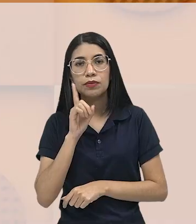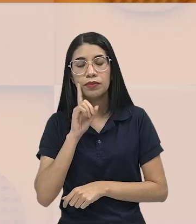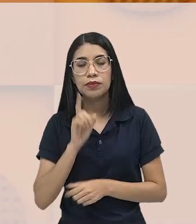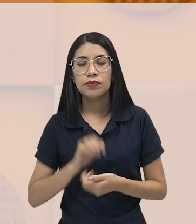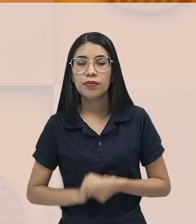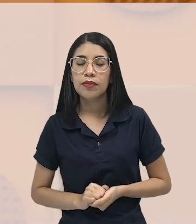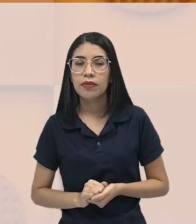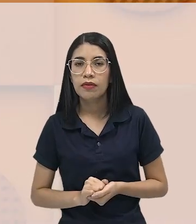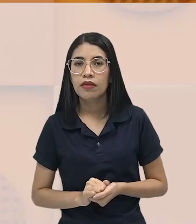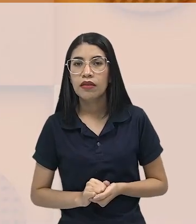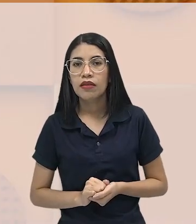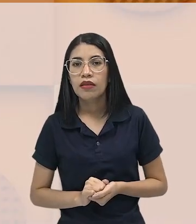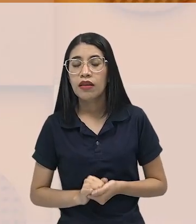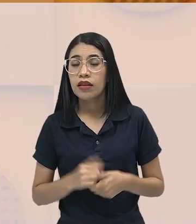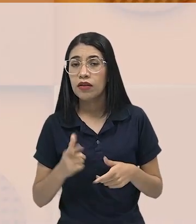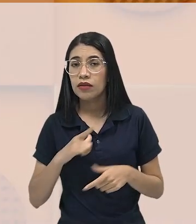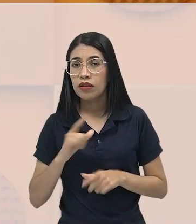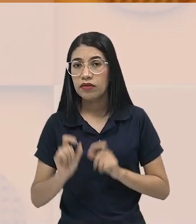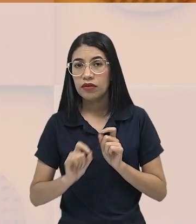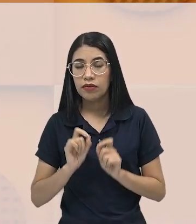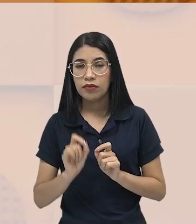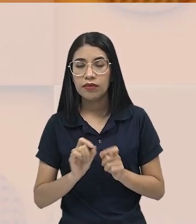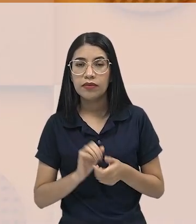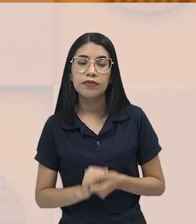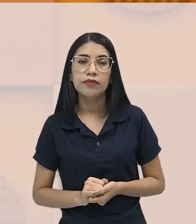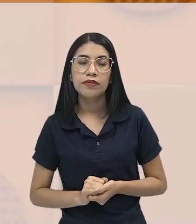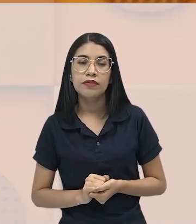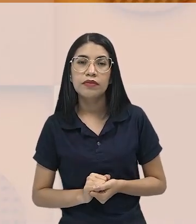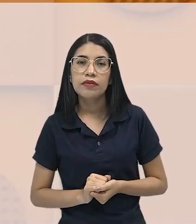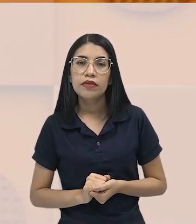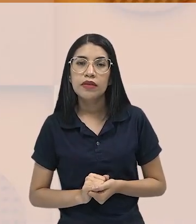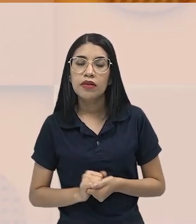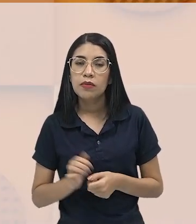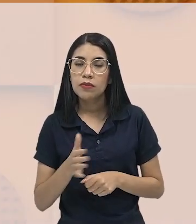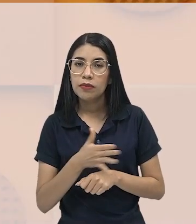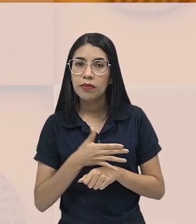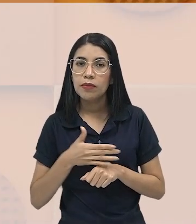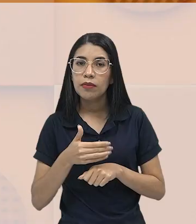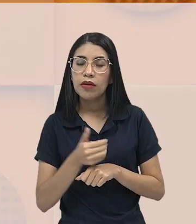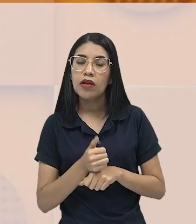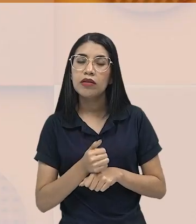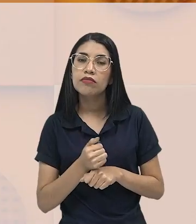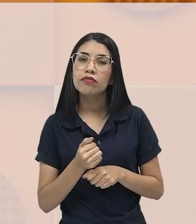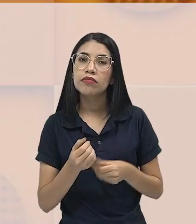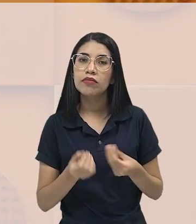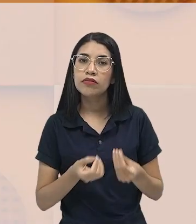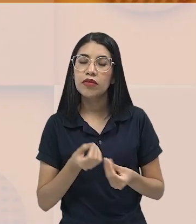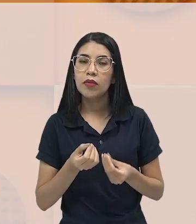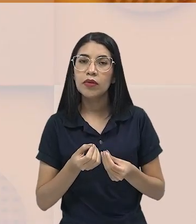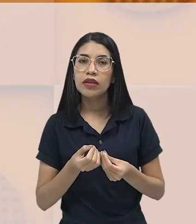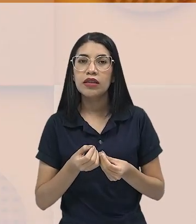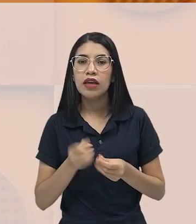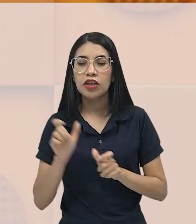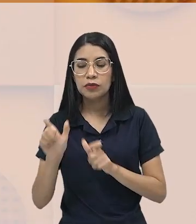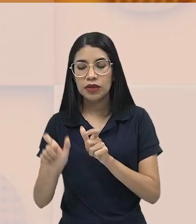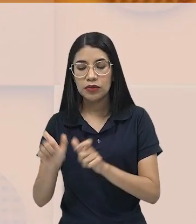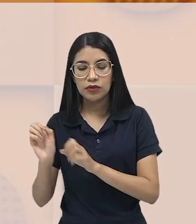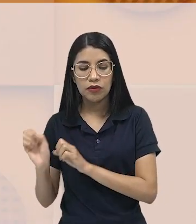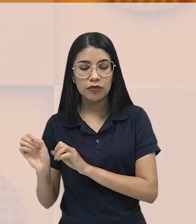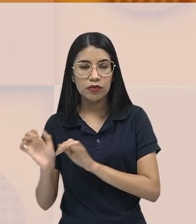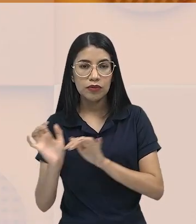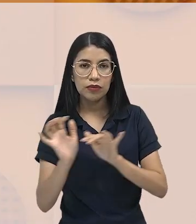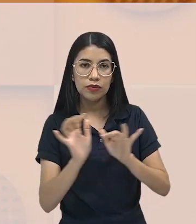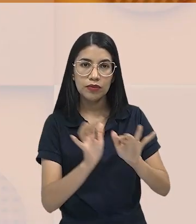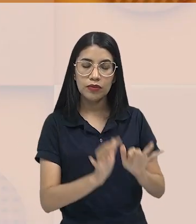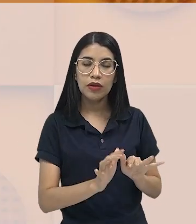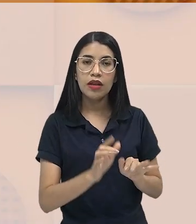Então, entendam como a ideia de ter tido uma colonização de povoamento vai fazer com que